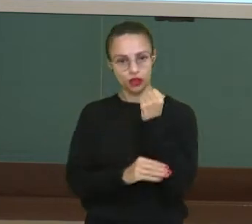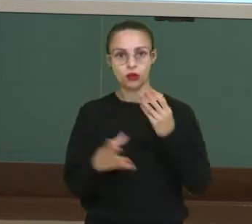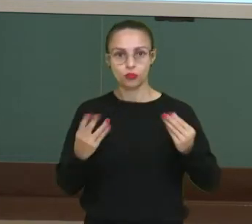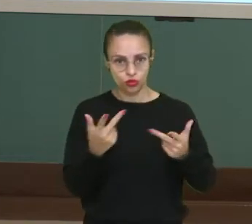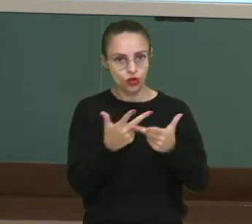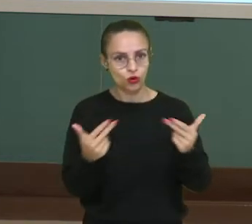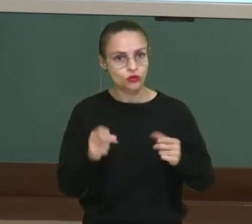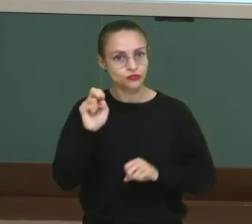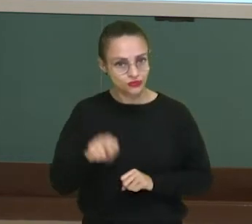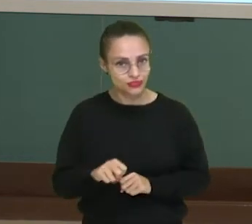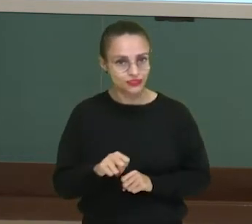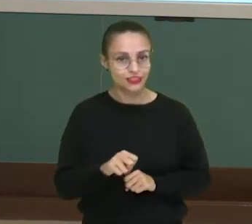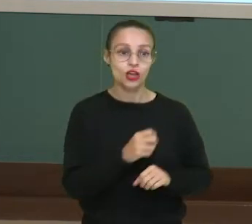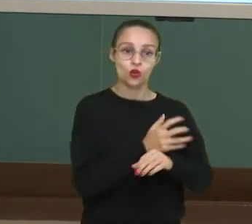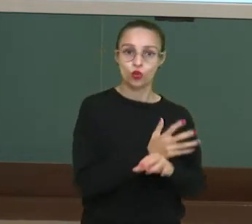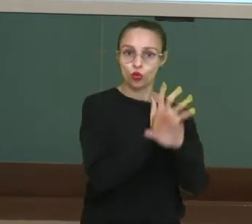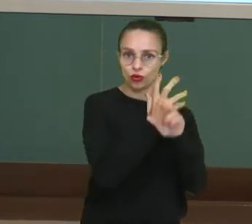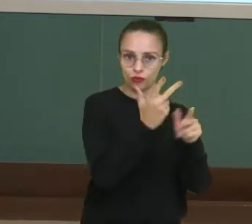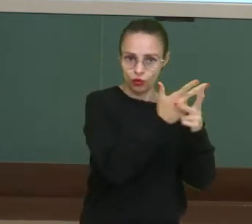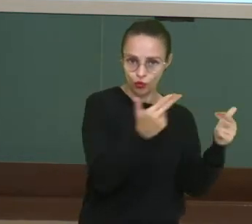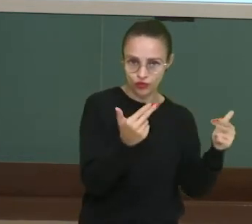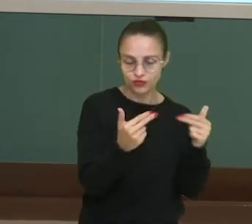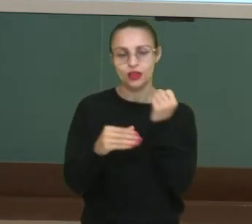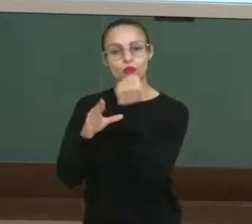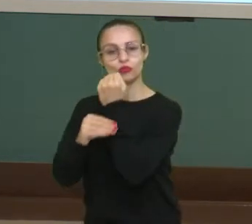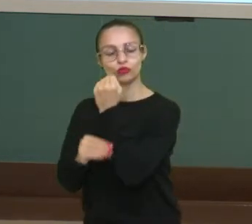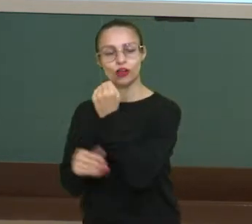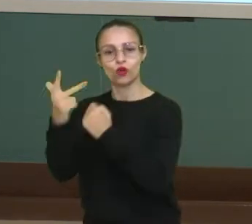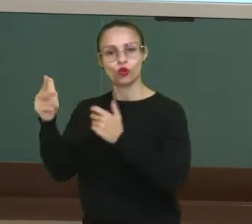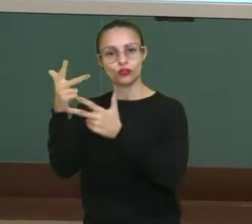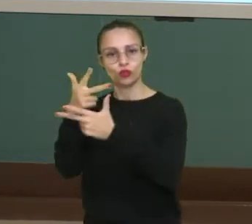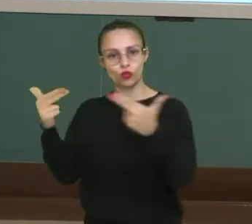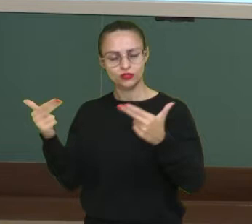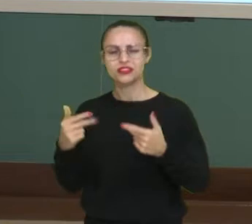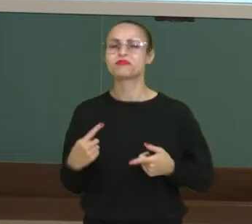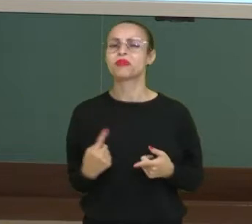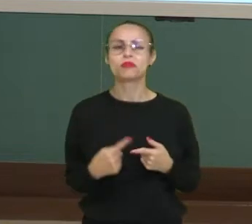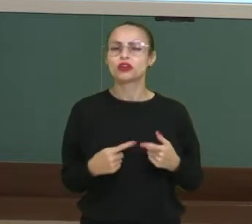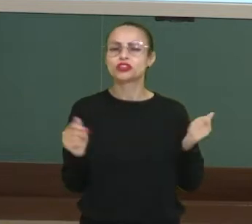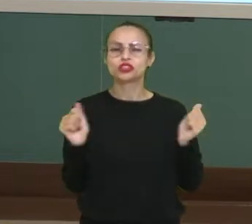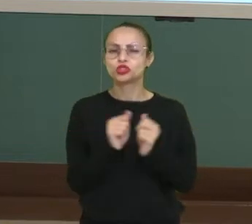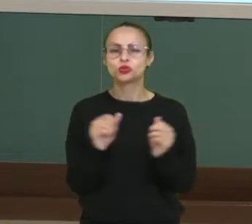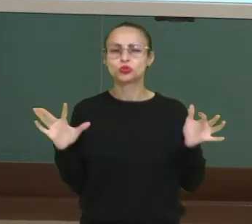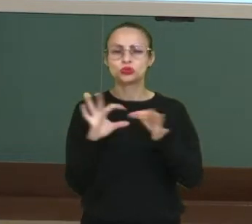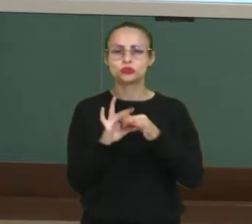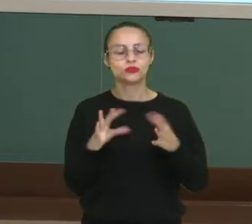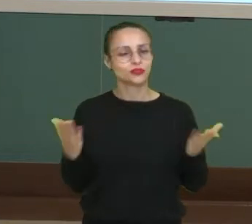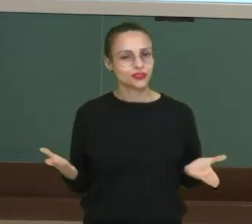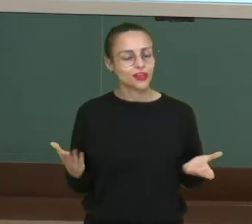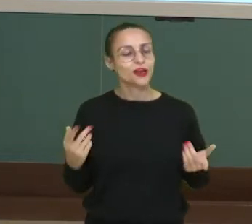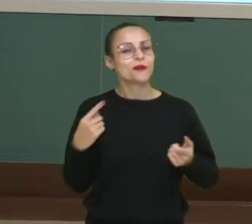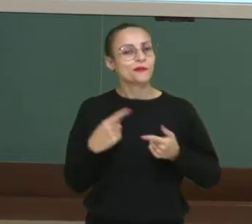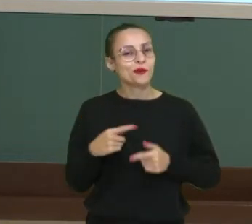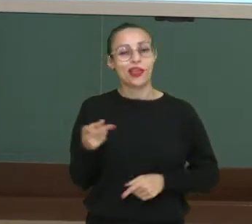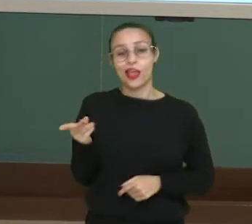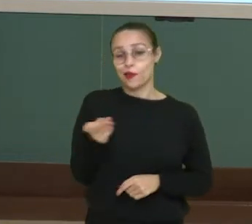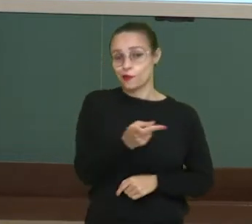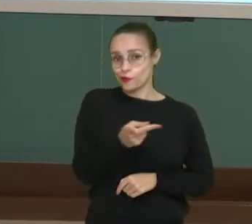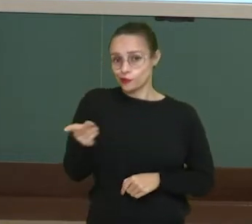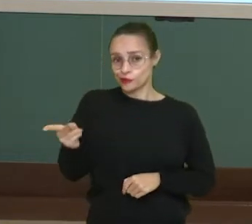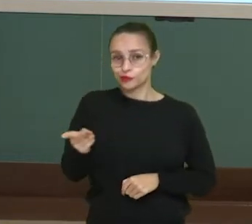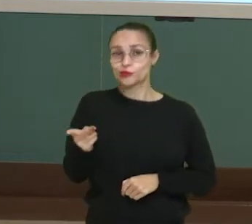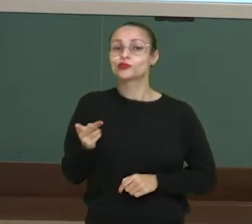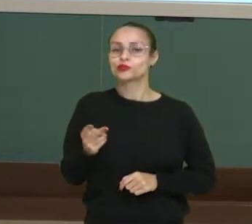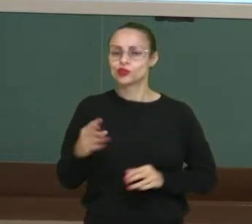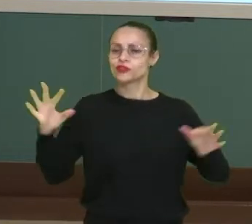uma coisa, o sistema muscular é outra. Mas Fabiano, por que estão juntos? Porque eles trabalham em